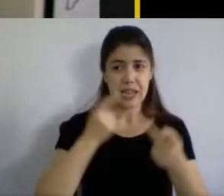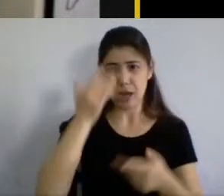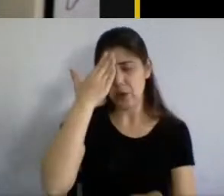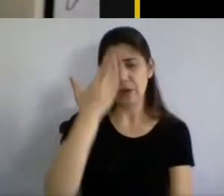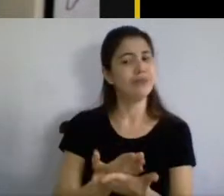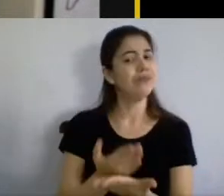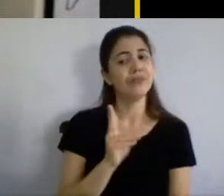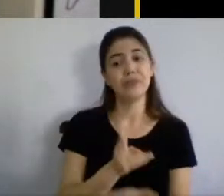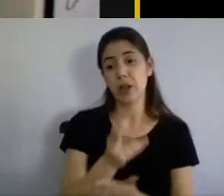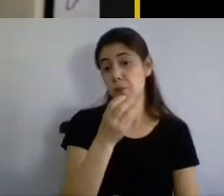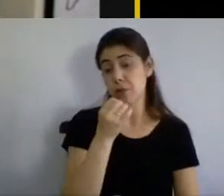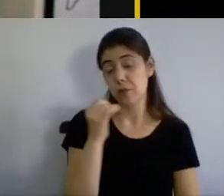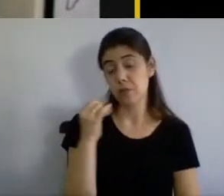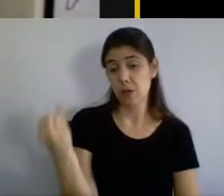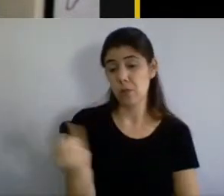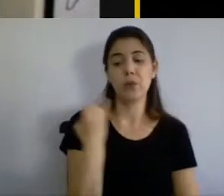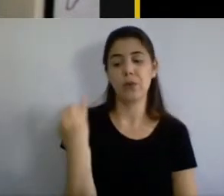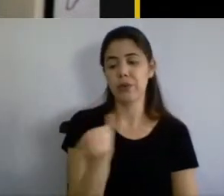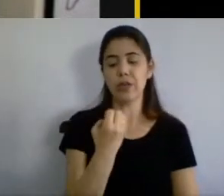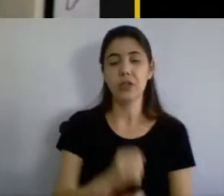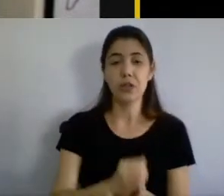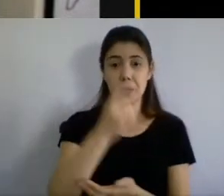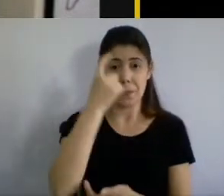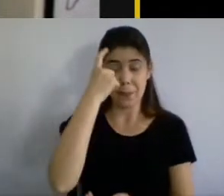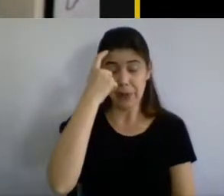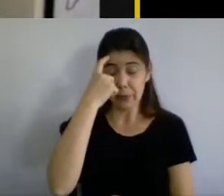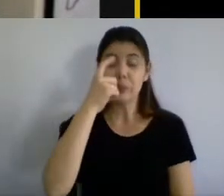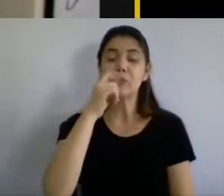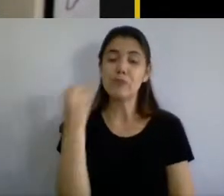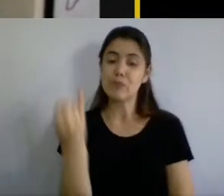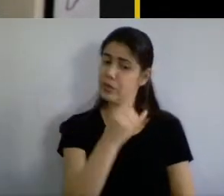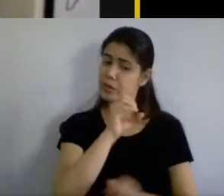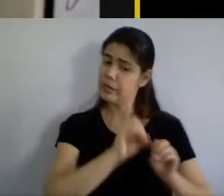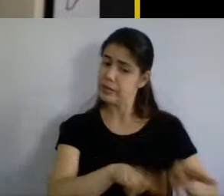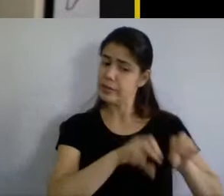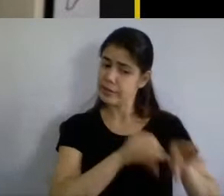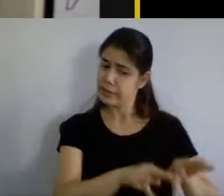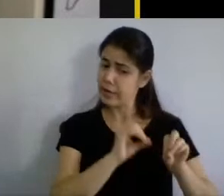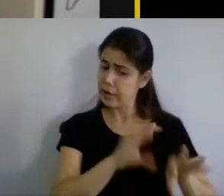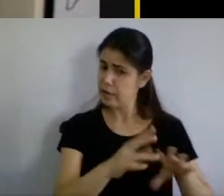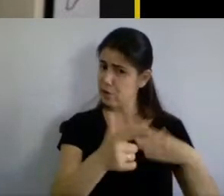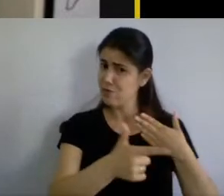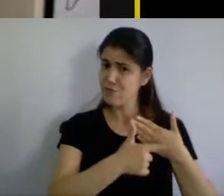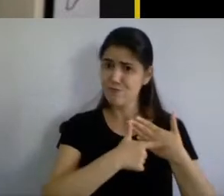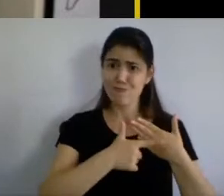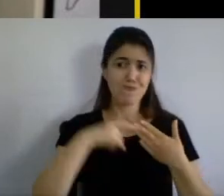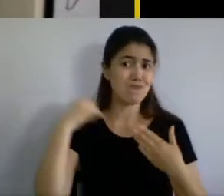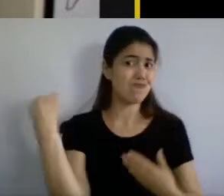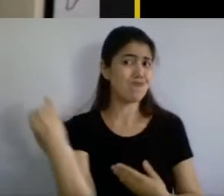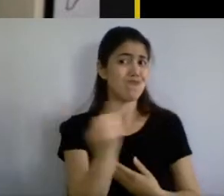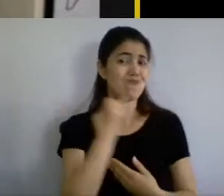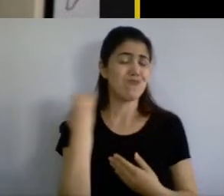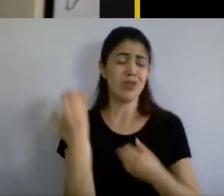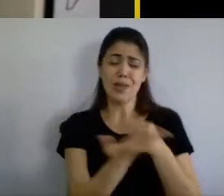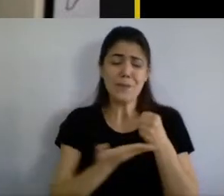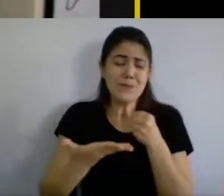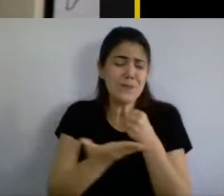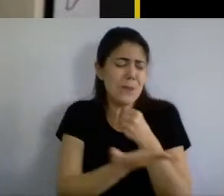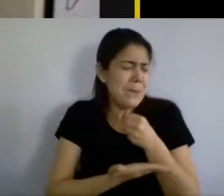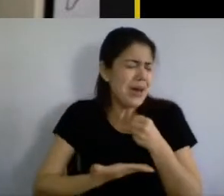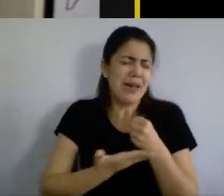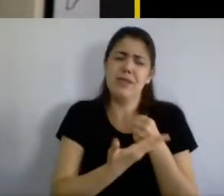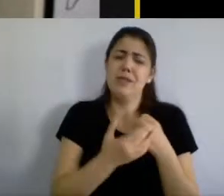a pena. Eu acredito, sim, que a educação tem uma função fundamental, principalmente num país bárbaro como o